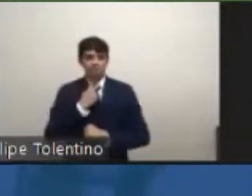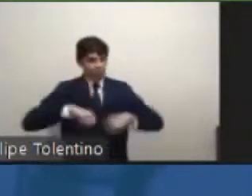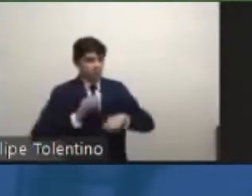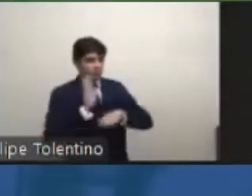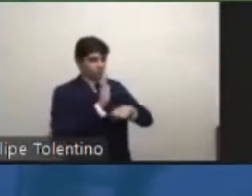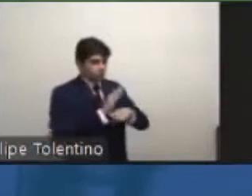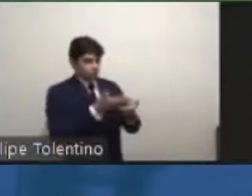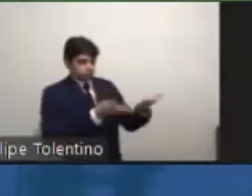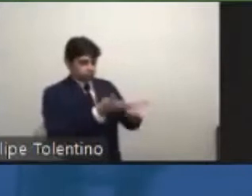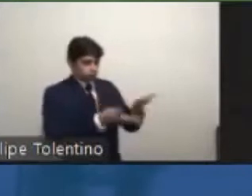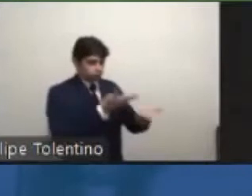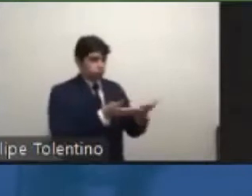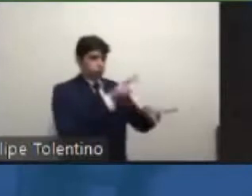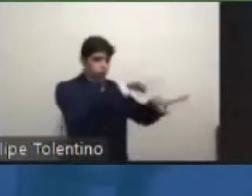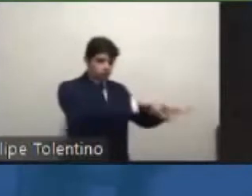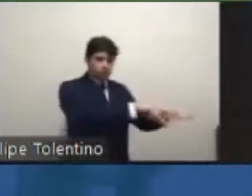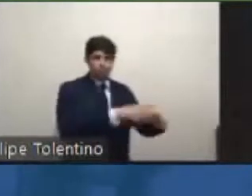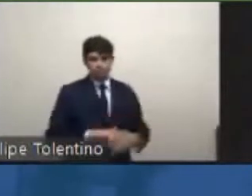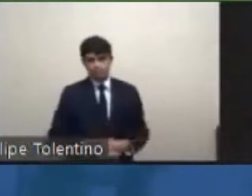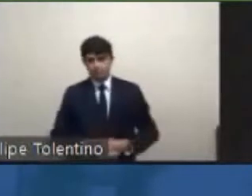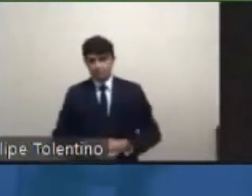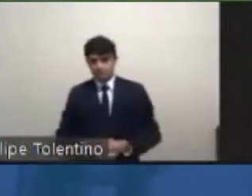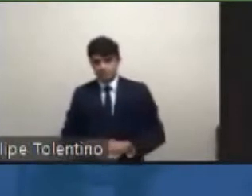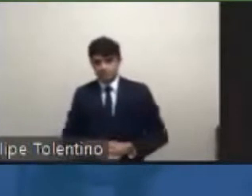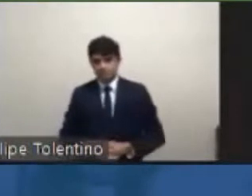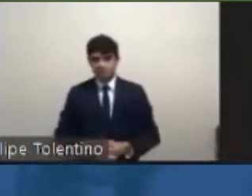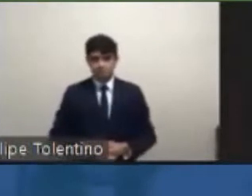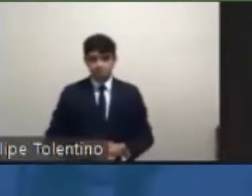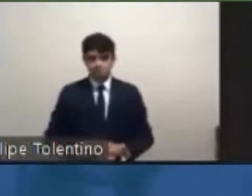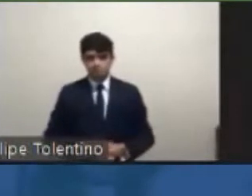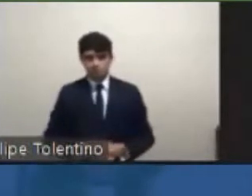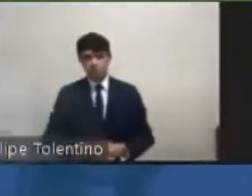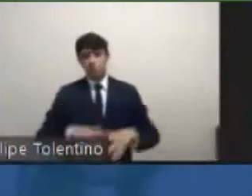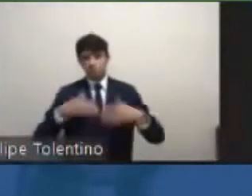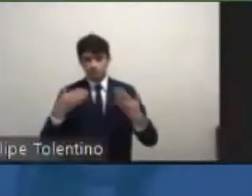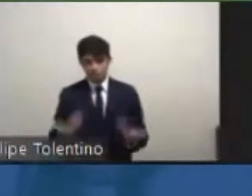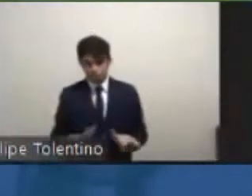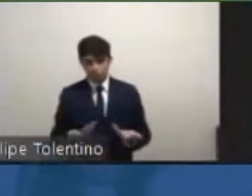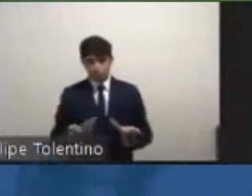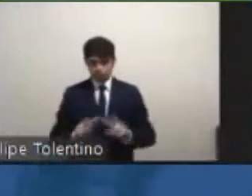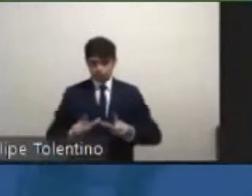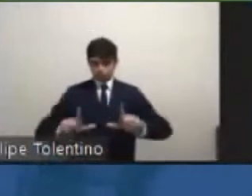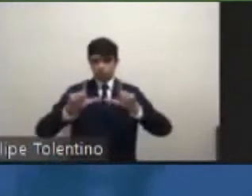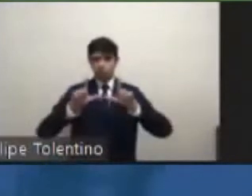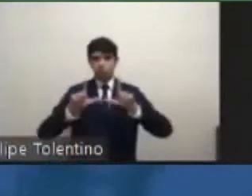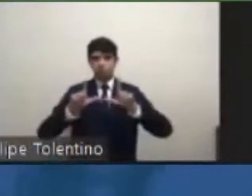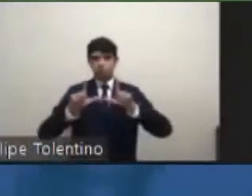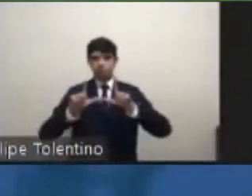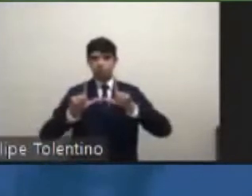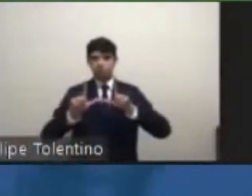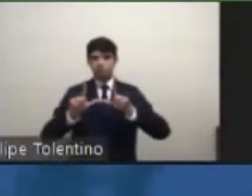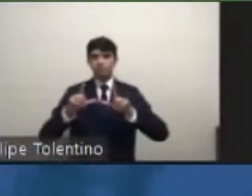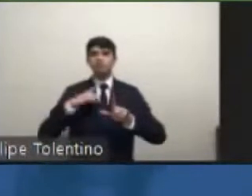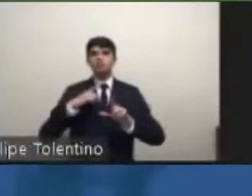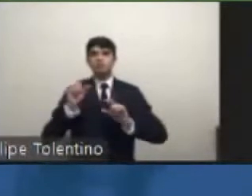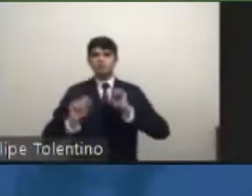não tem condição de fazer o tratamento. No caso dessas diretivas antecipadas de saúde, nós temos a doutrina que apoia,